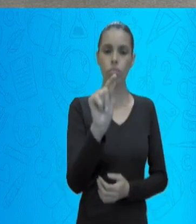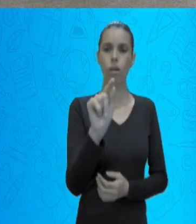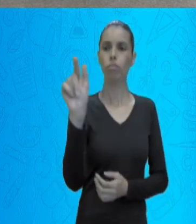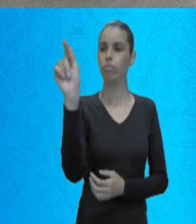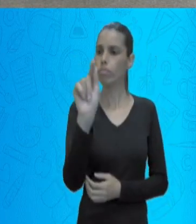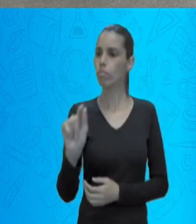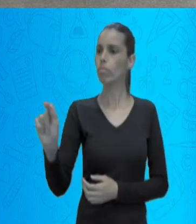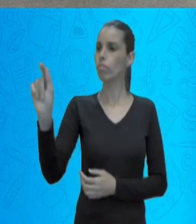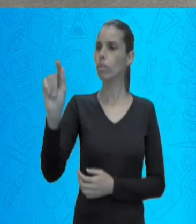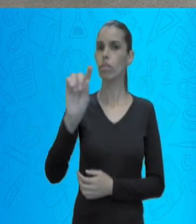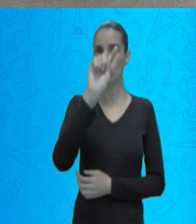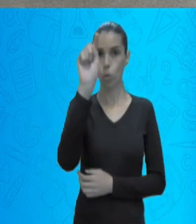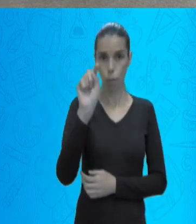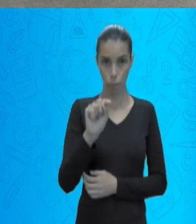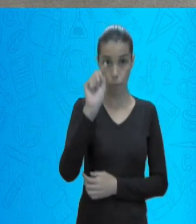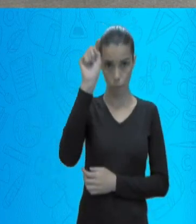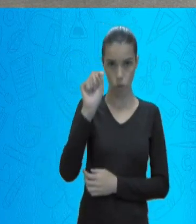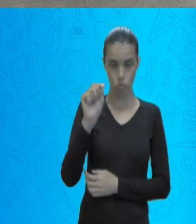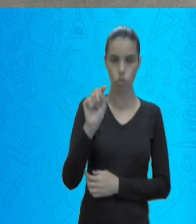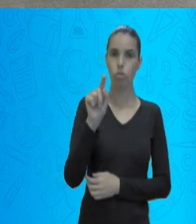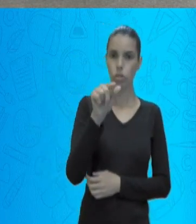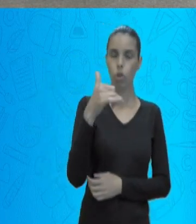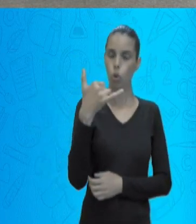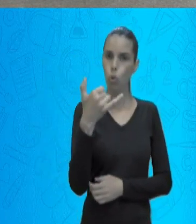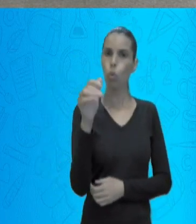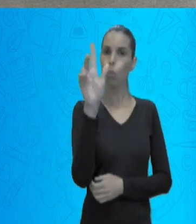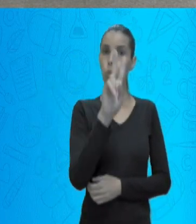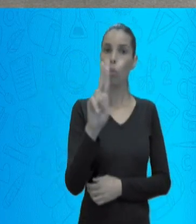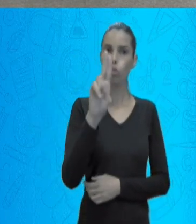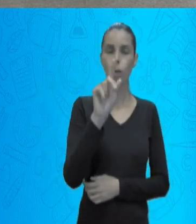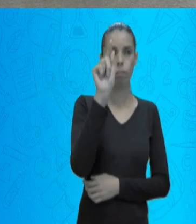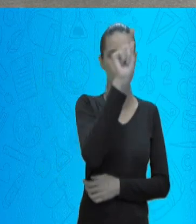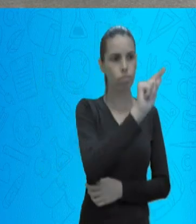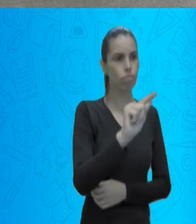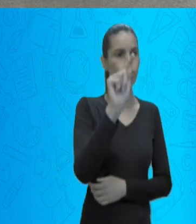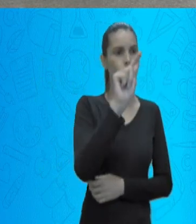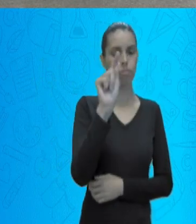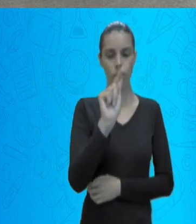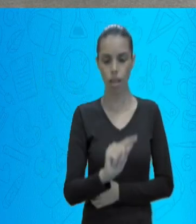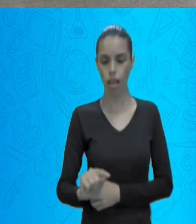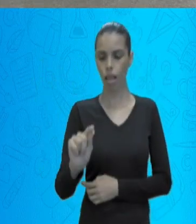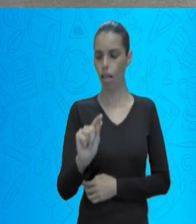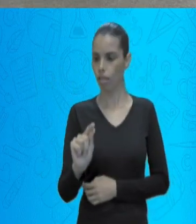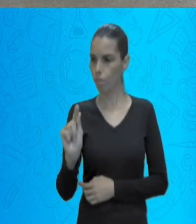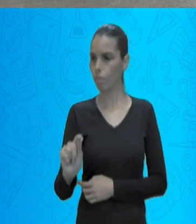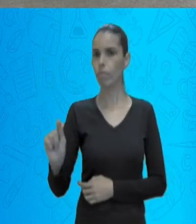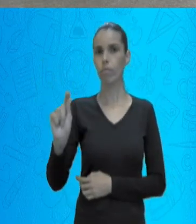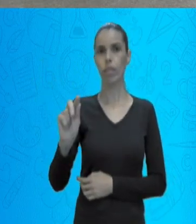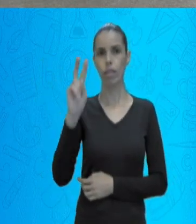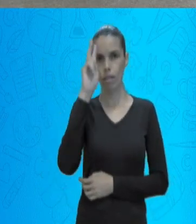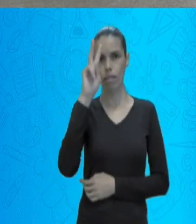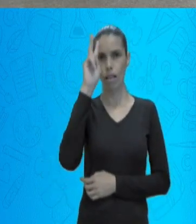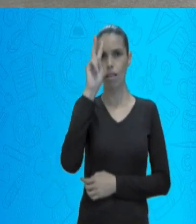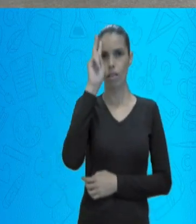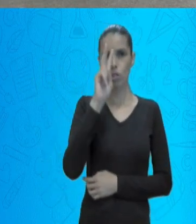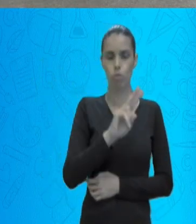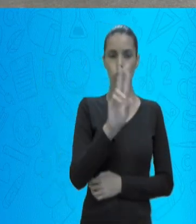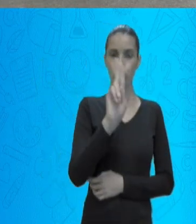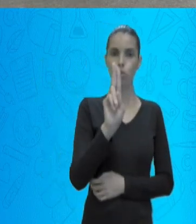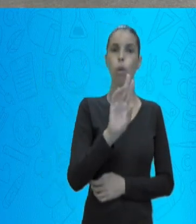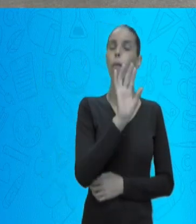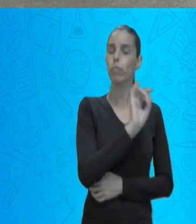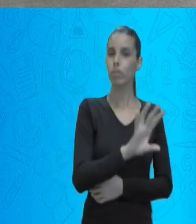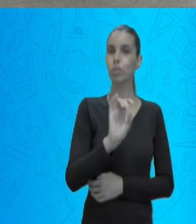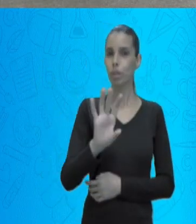de exclamação, de interrogação, pode ser a vírgula, e aí você vai relembrar o nome de cada um deles, tudo